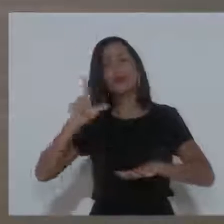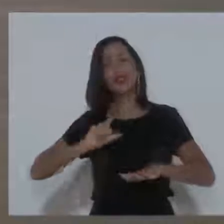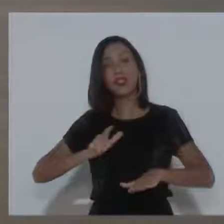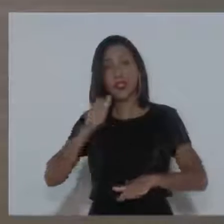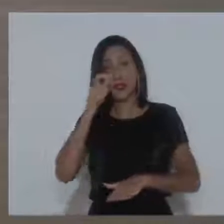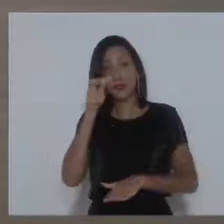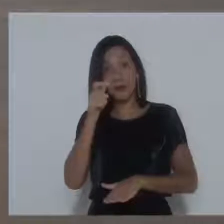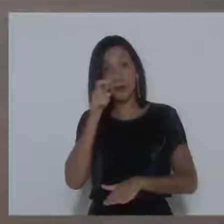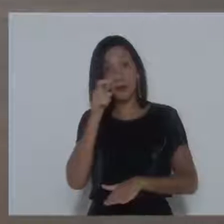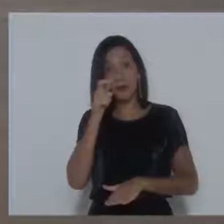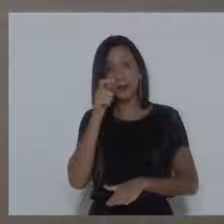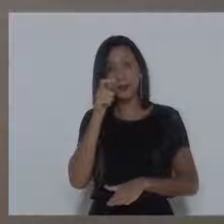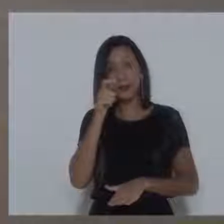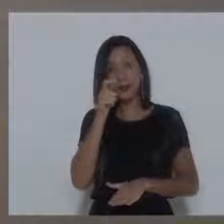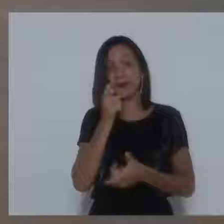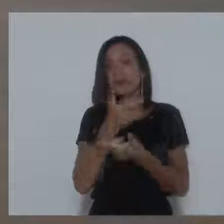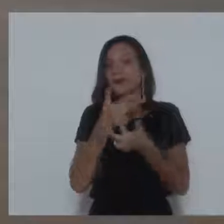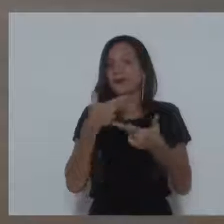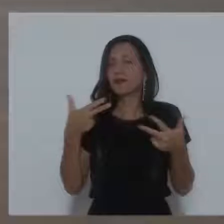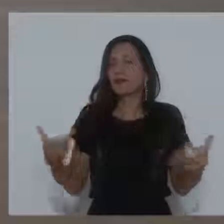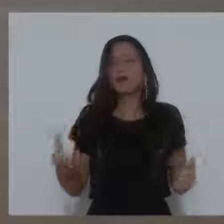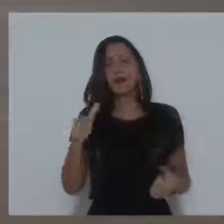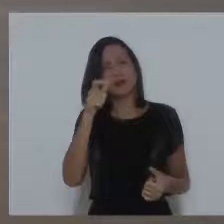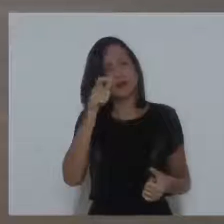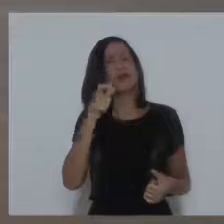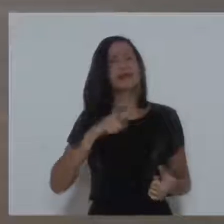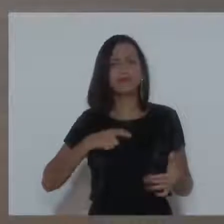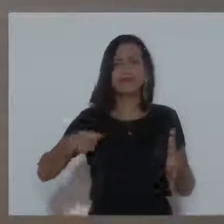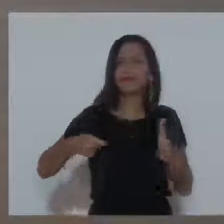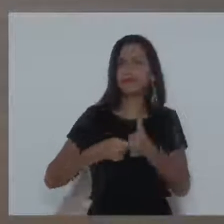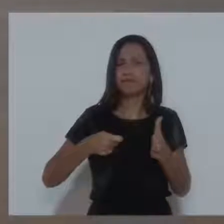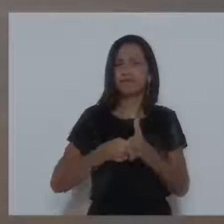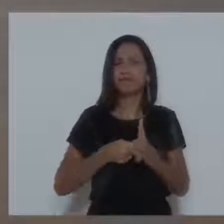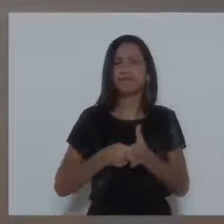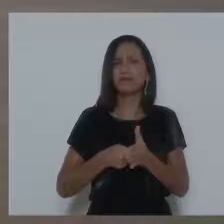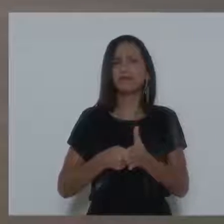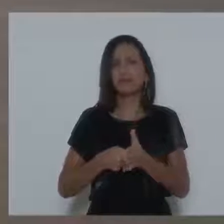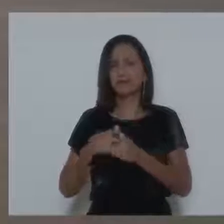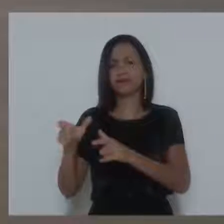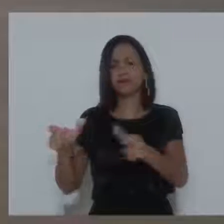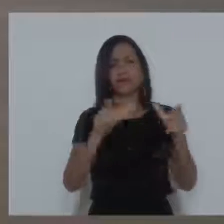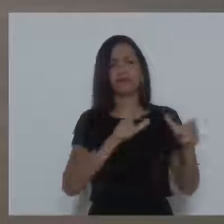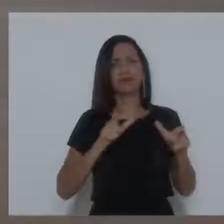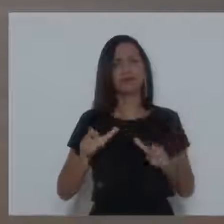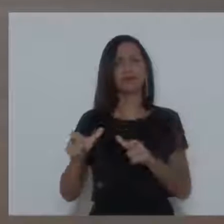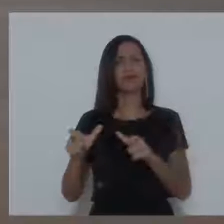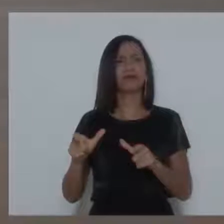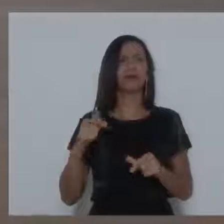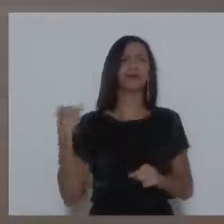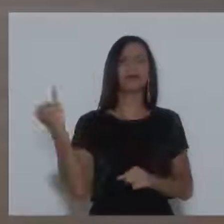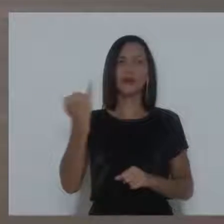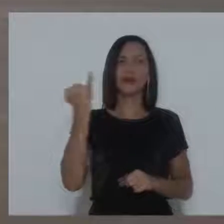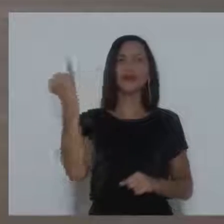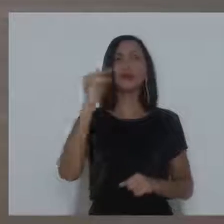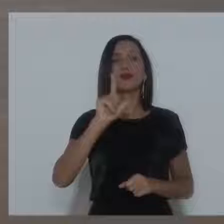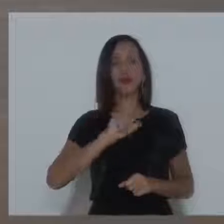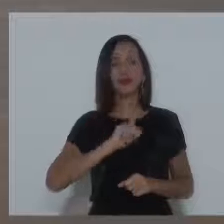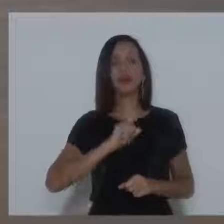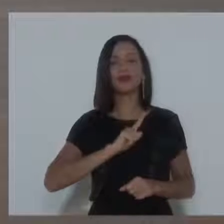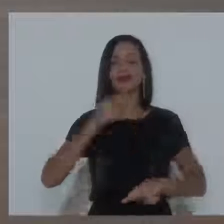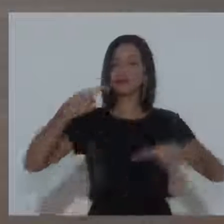interesse, e vários interesses, também é cobrado nessa área. Então, é uma área muito importante, que teremos aqui uma discussão muito